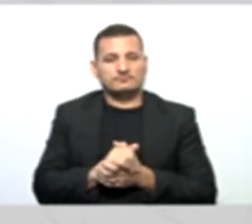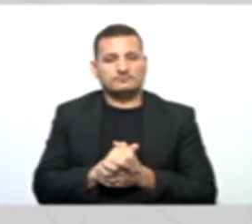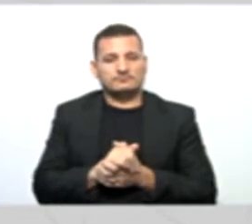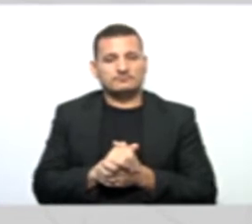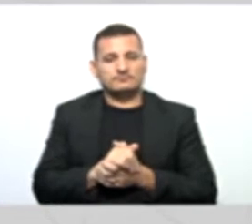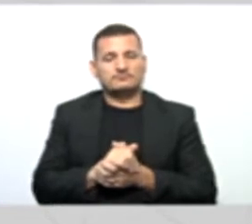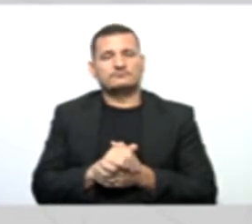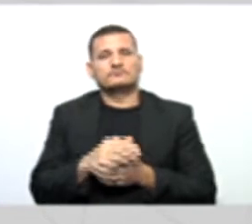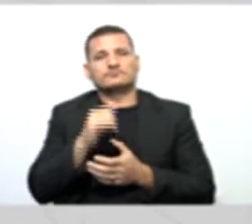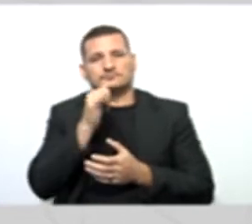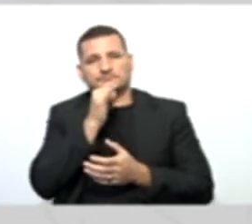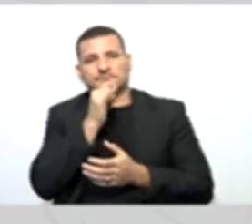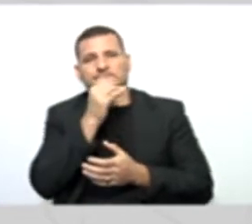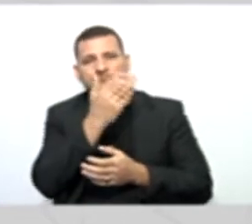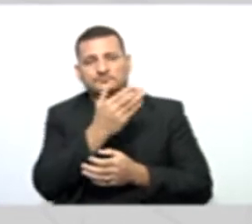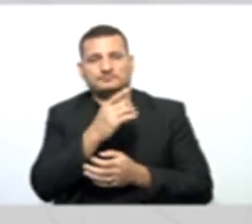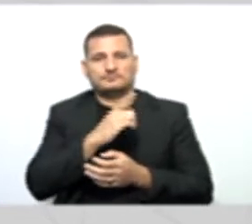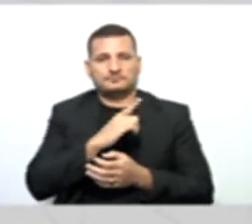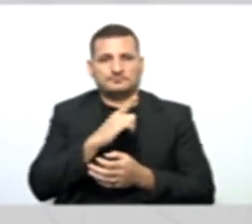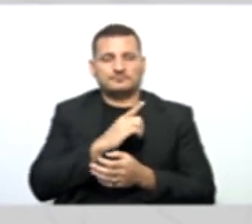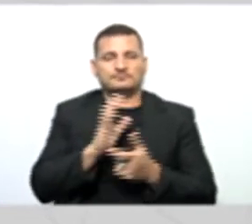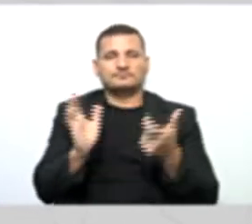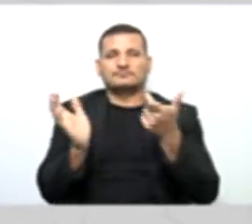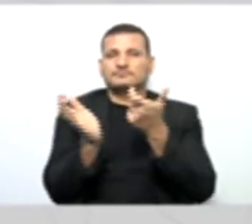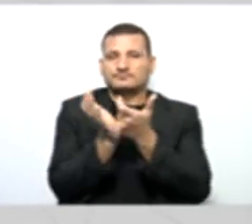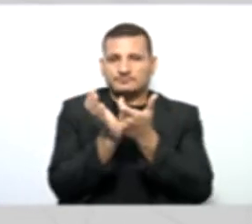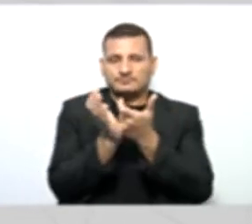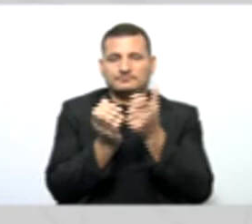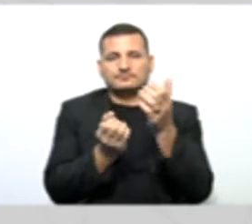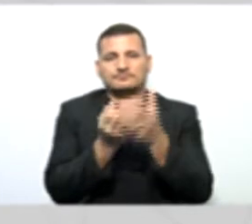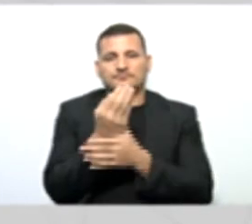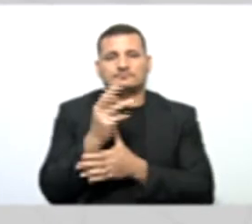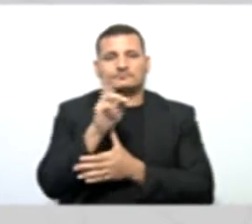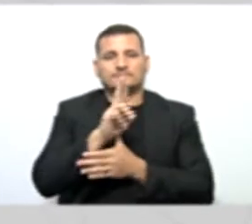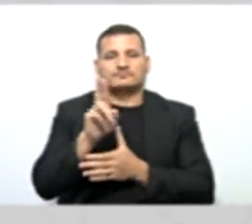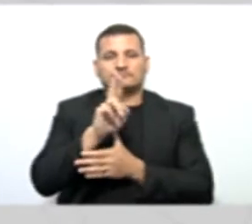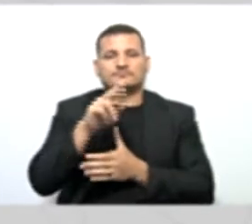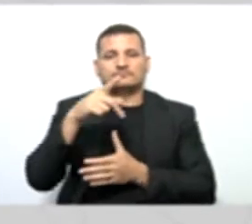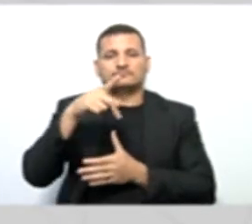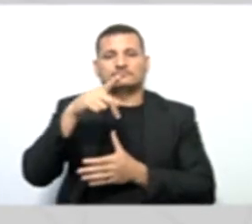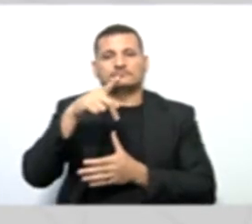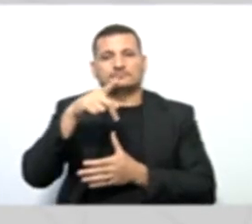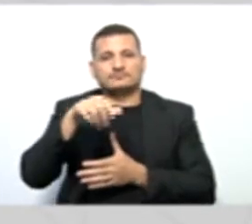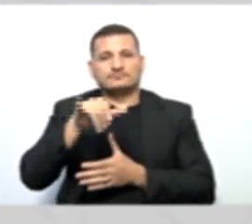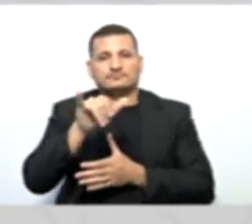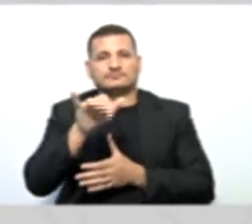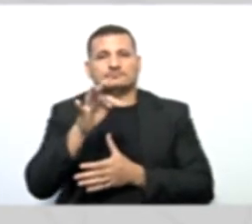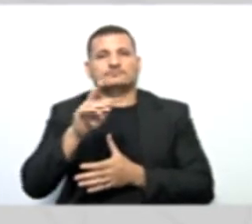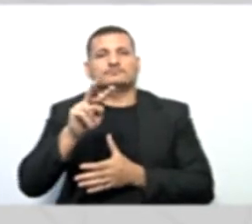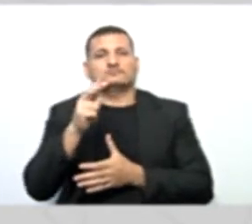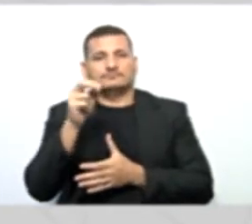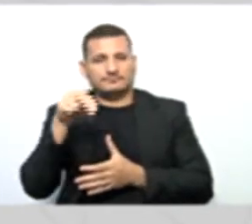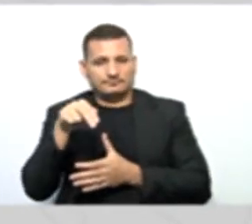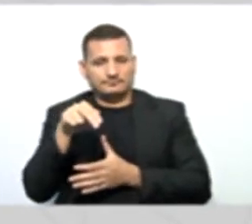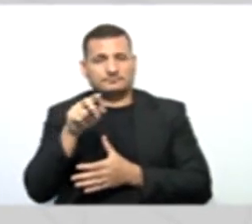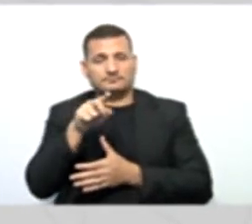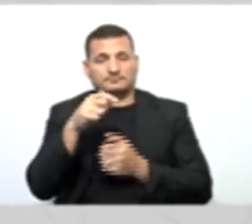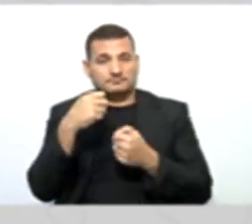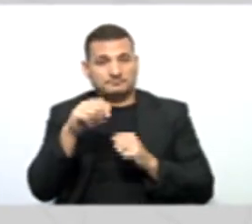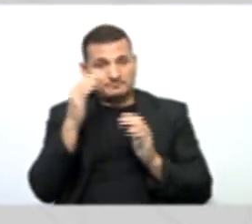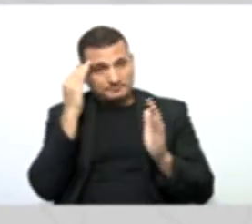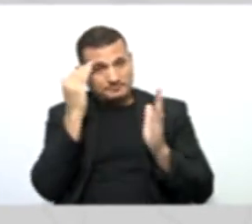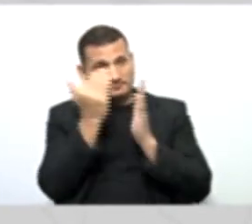um exemplo de uma classe criada utilizando a linguagem de programação Python. Você precisa seguir a